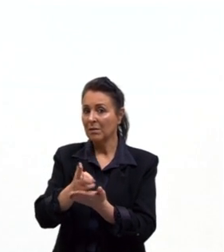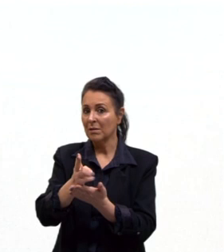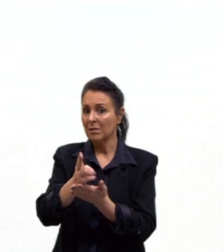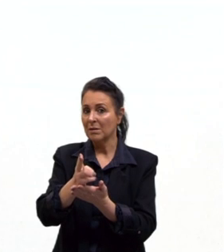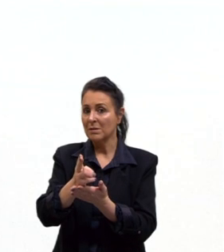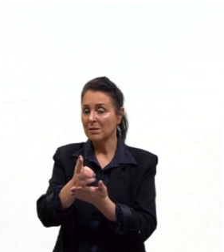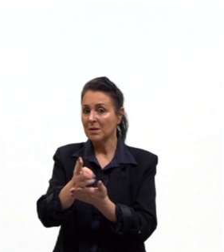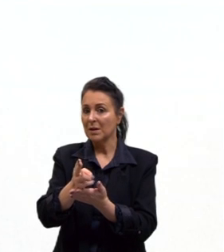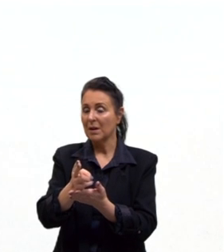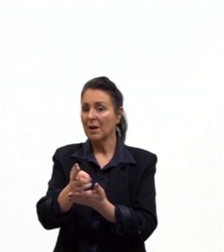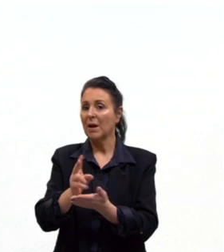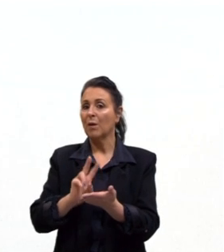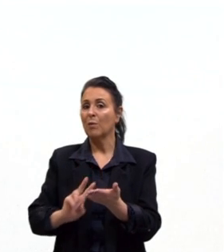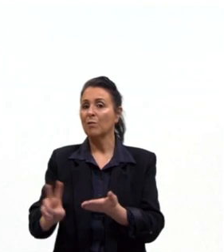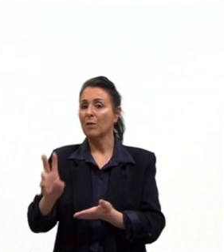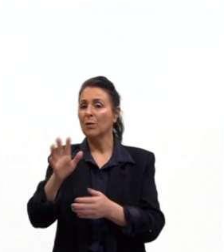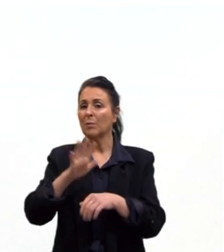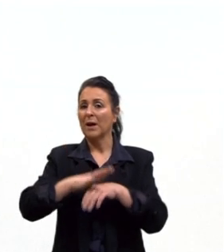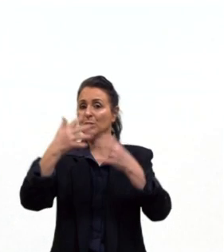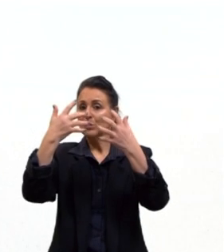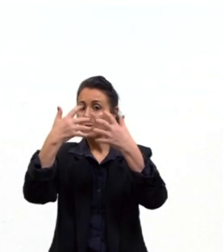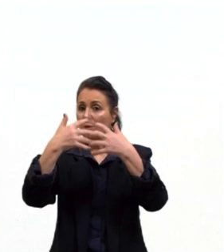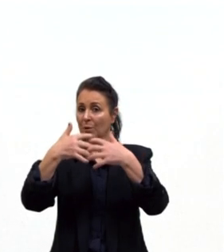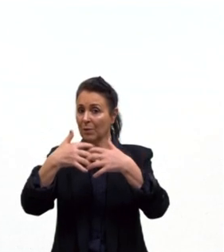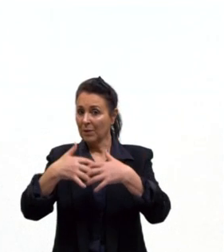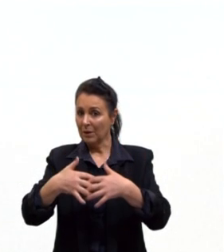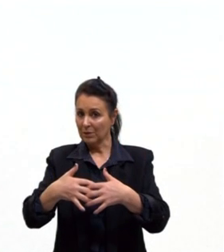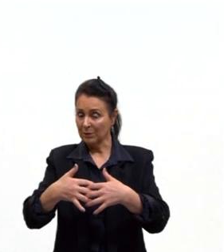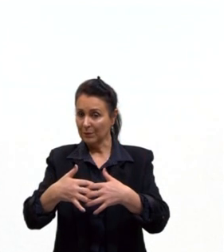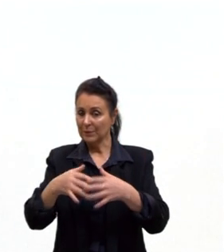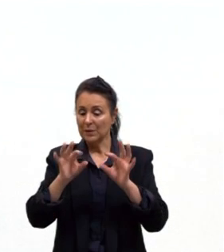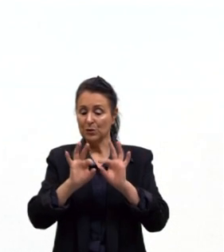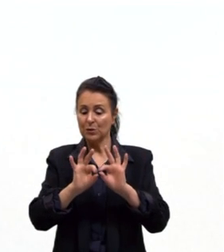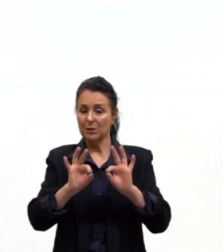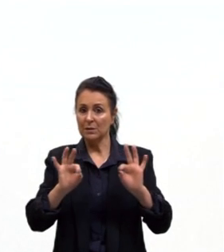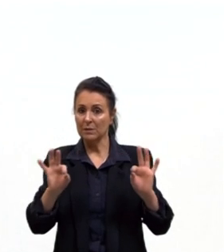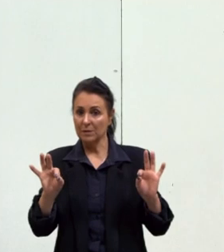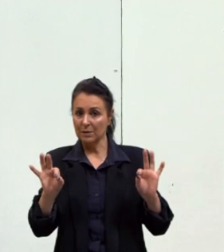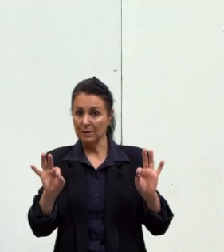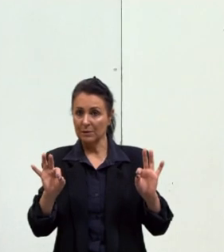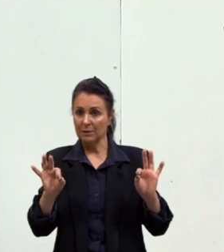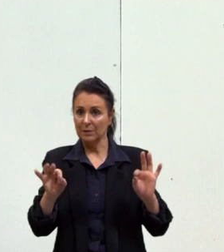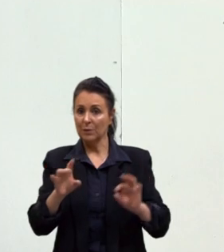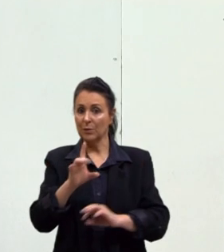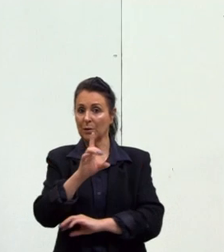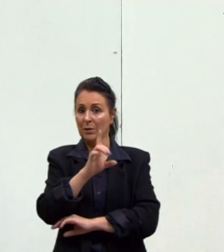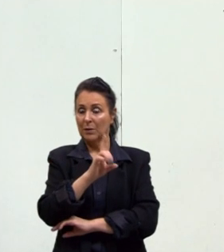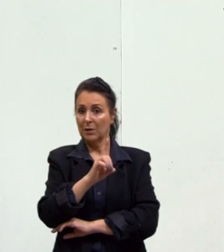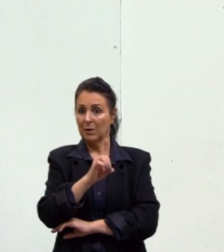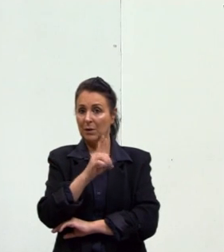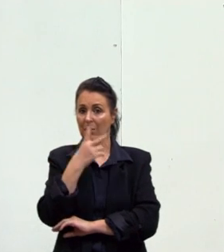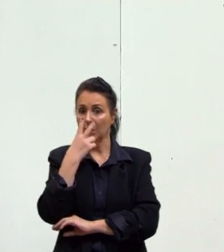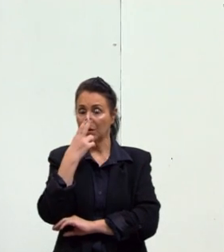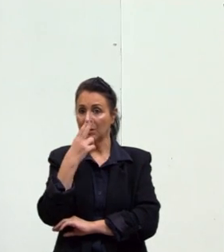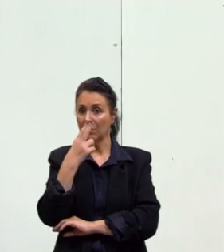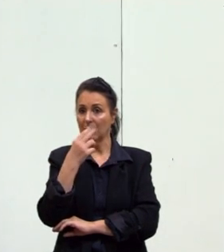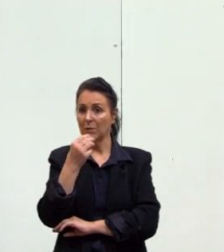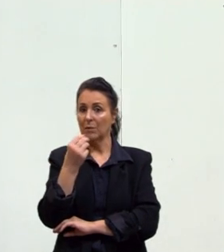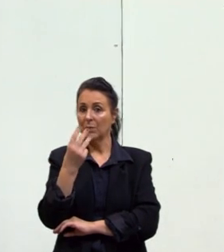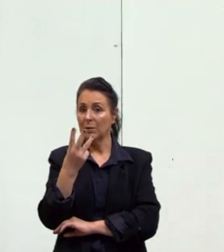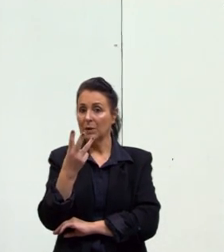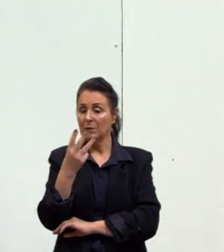mais complexo né já a costumam aparecer né então distância vamos anotar distância entre as duas são